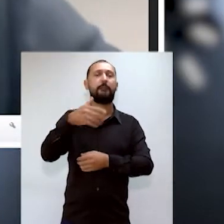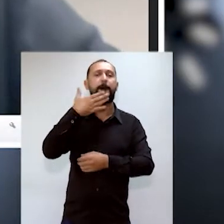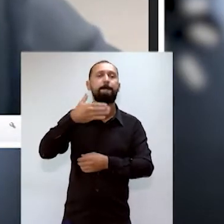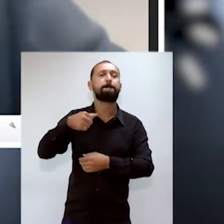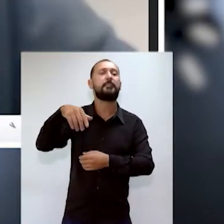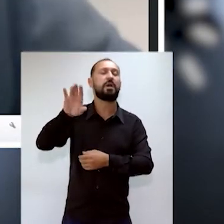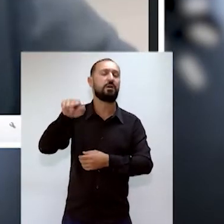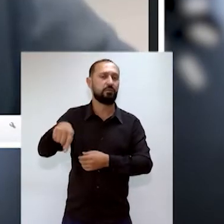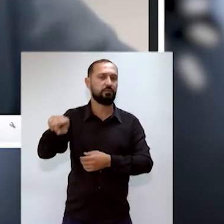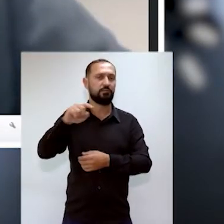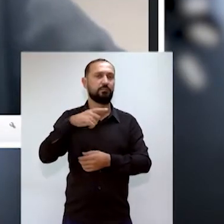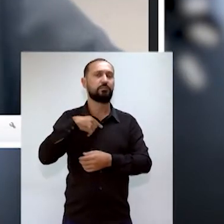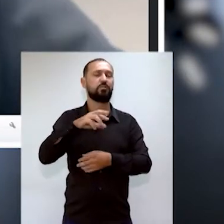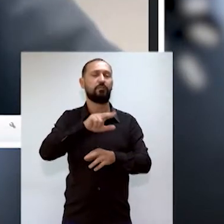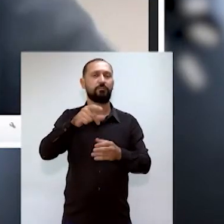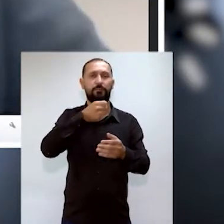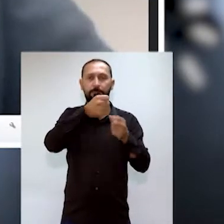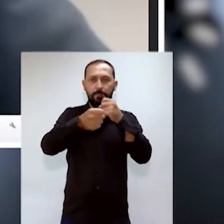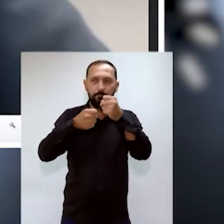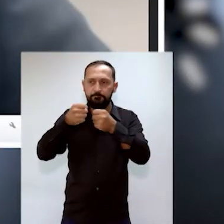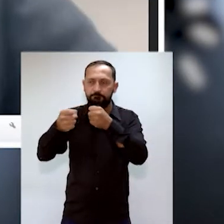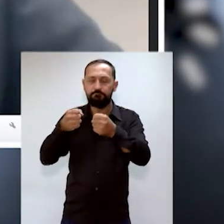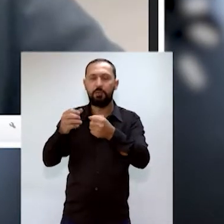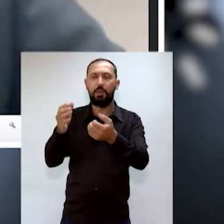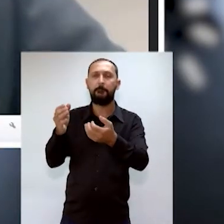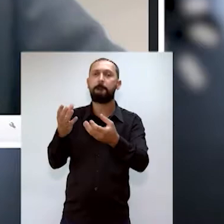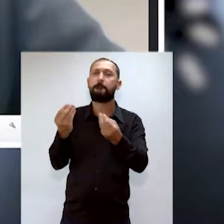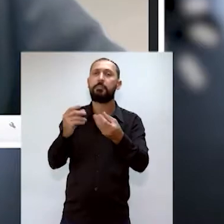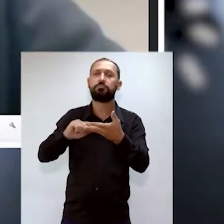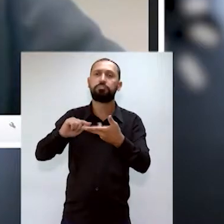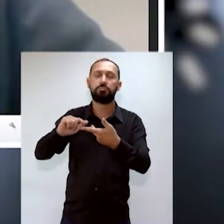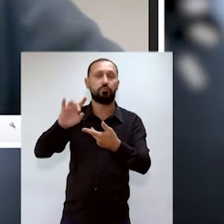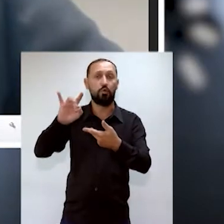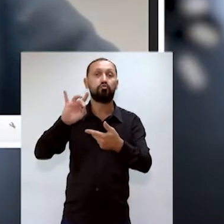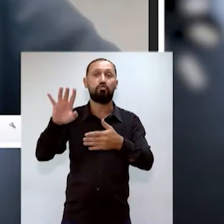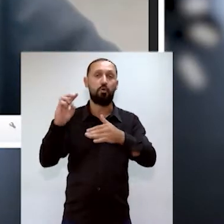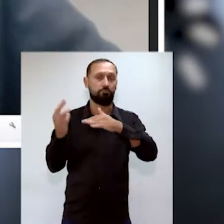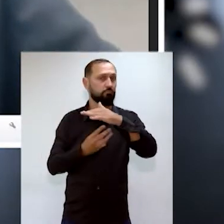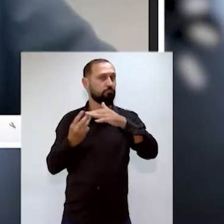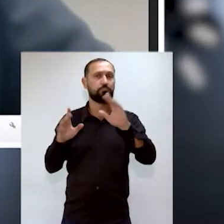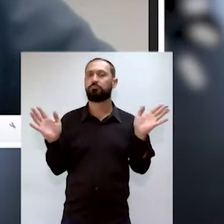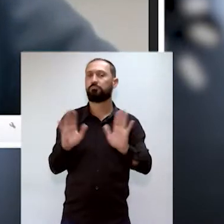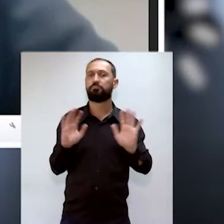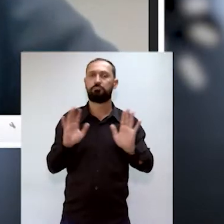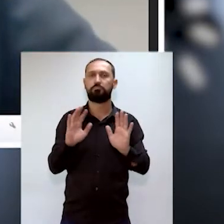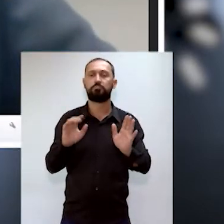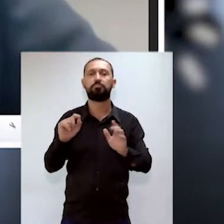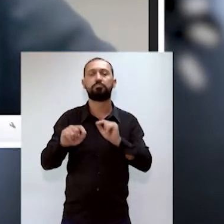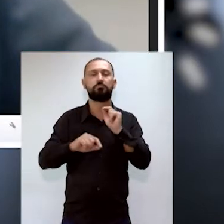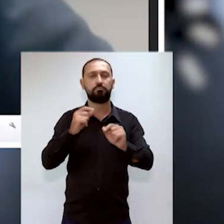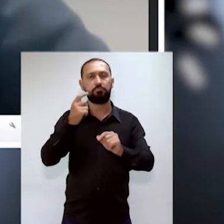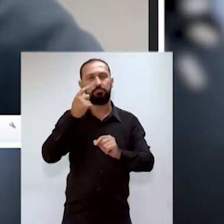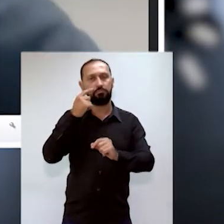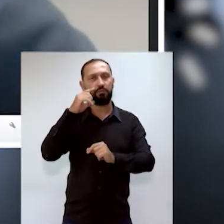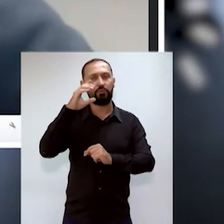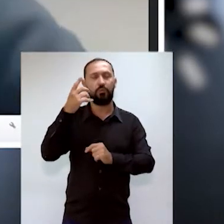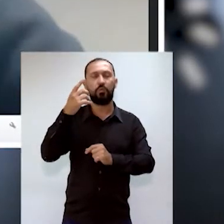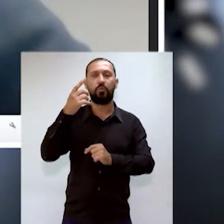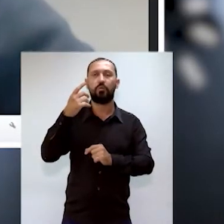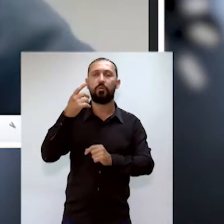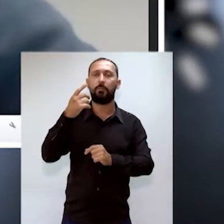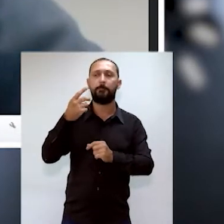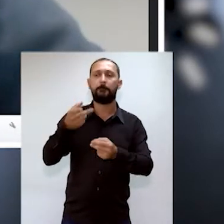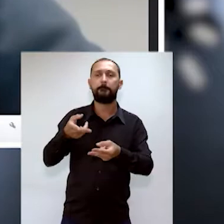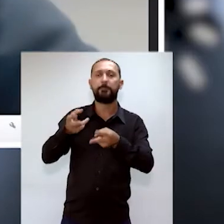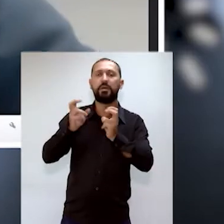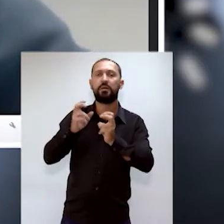conhecer eles melhor. Eu entrevistei várias pessoas, eu não entrevistei só terceirizados. Ao decorrer da